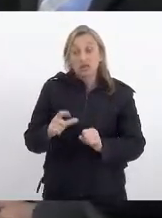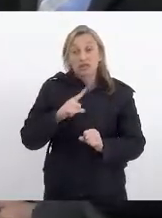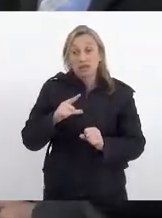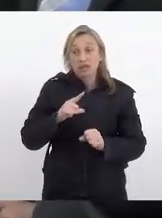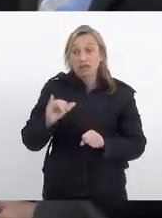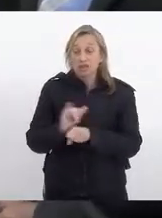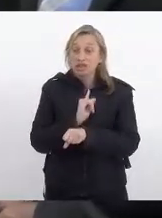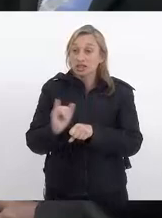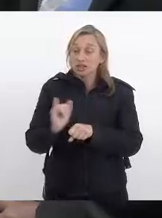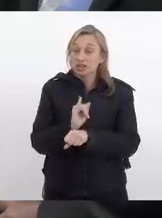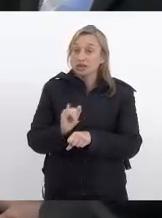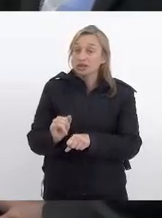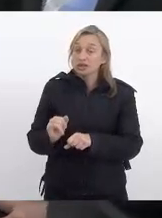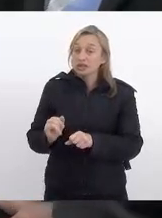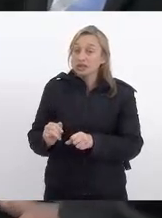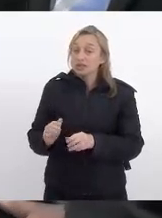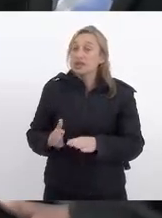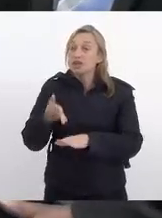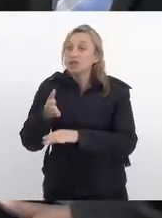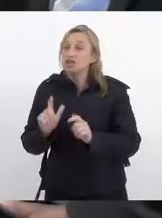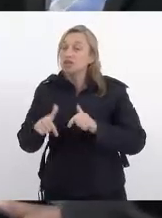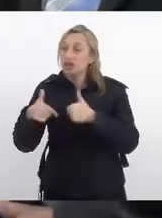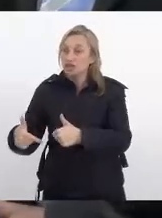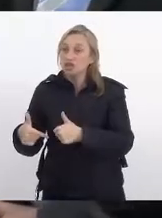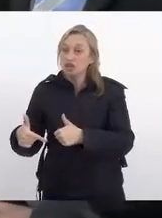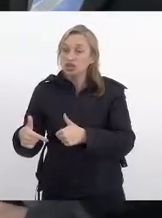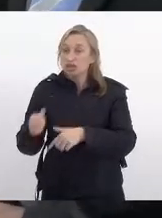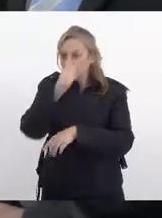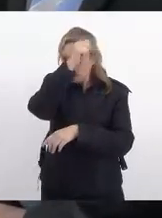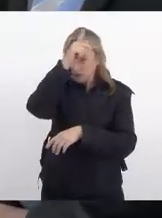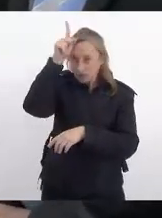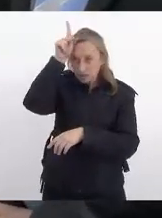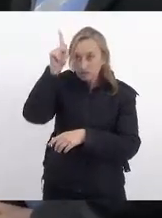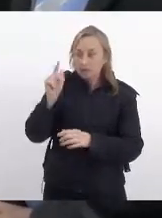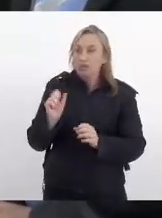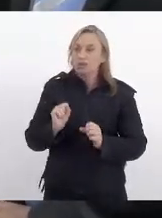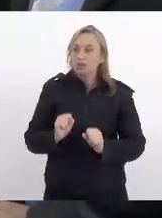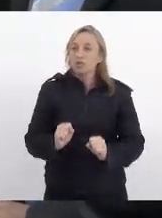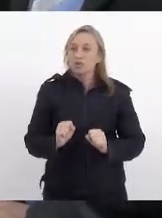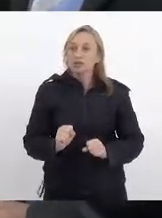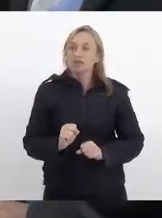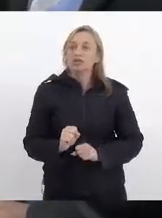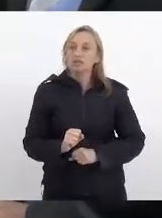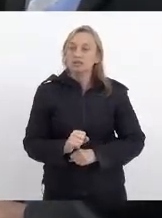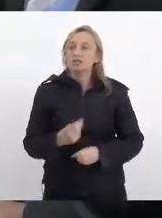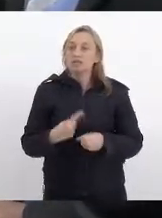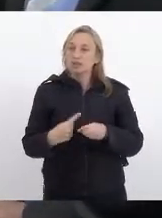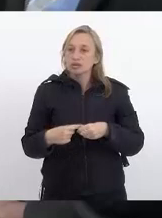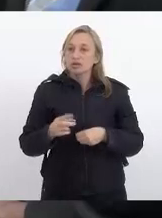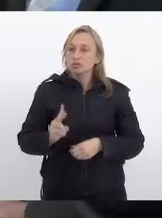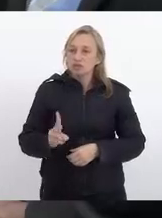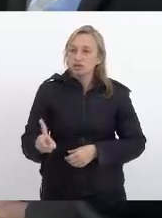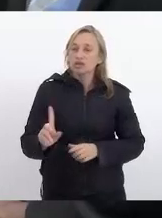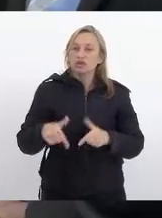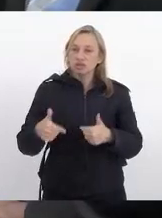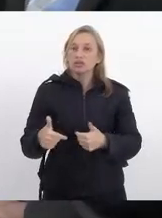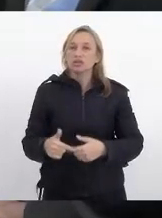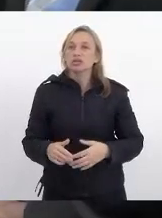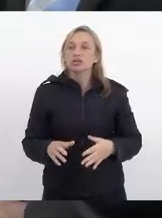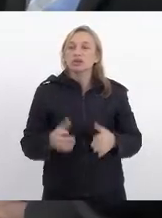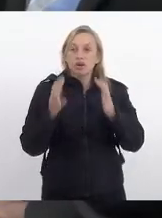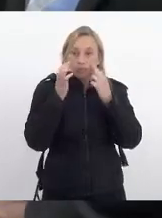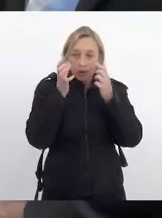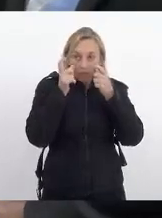o mecanismo de municipalização de hospitais estaduais para que as doenças possam na Esfera Municipal continuar a gerir daquelas habilidades portanto